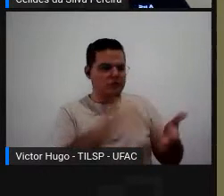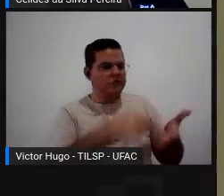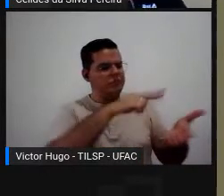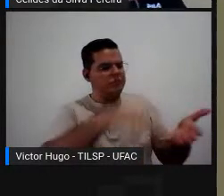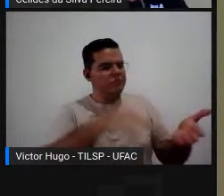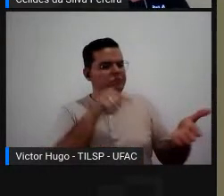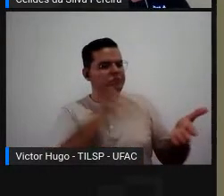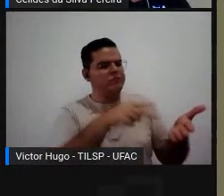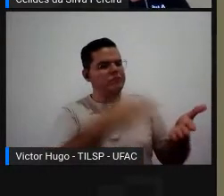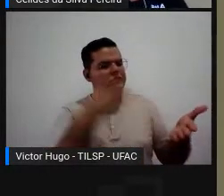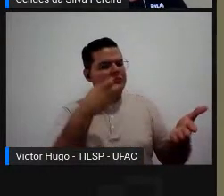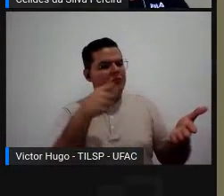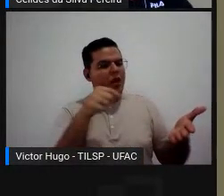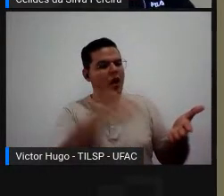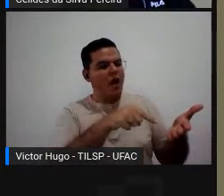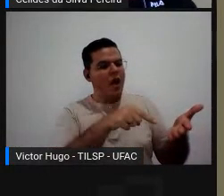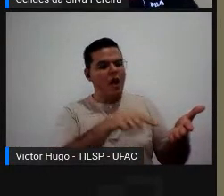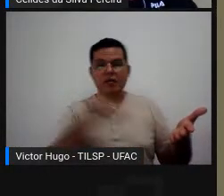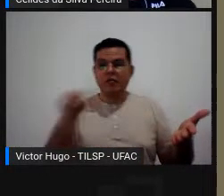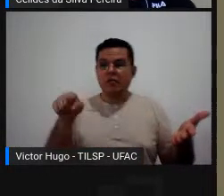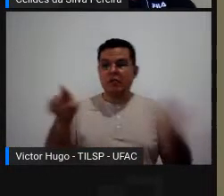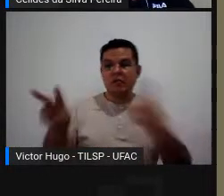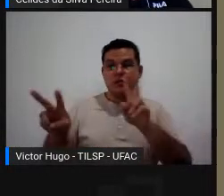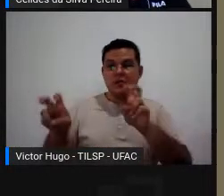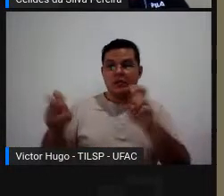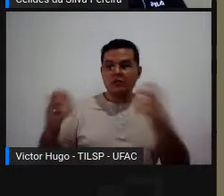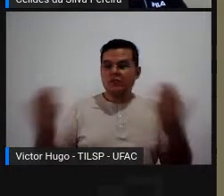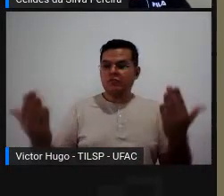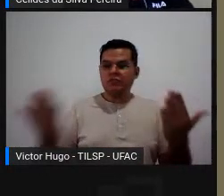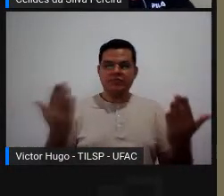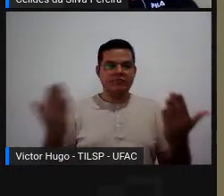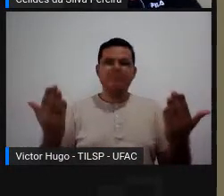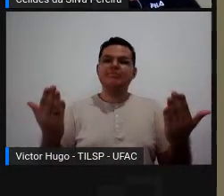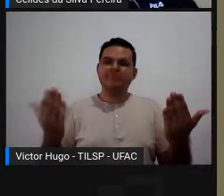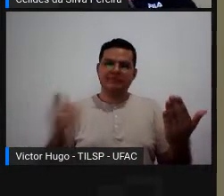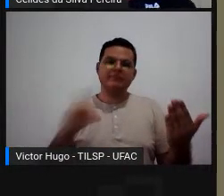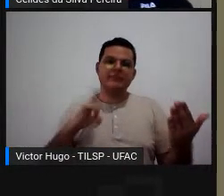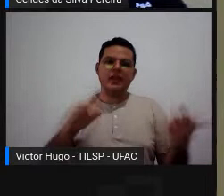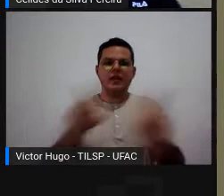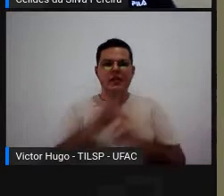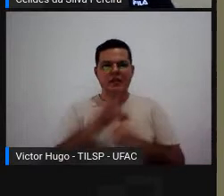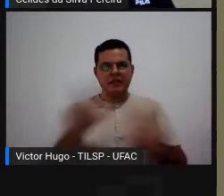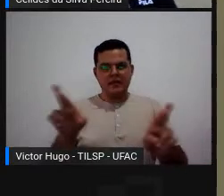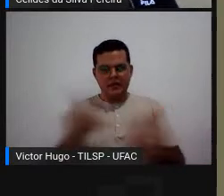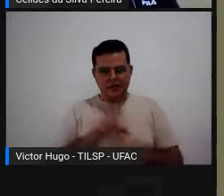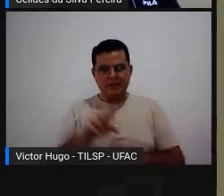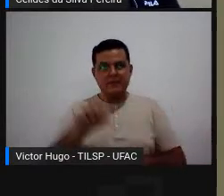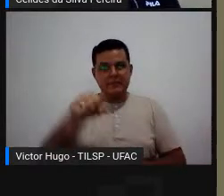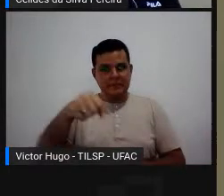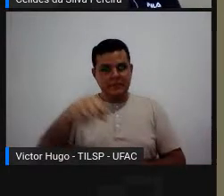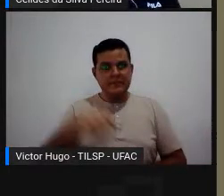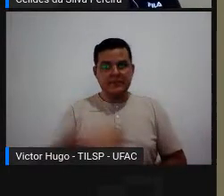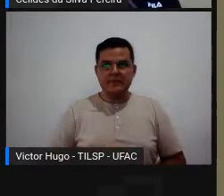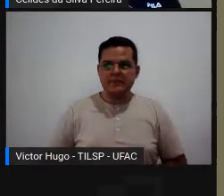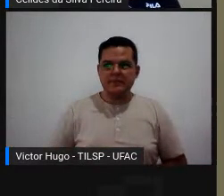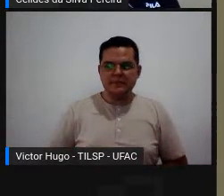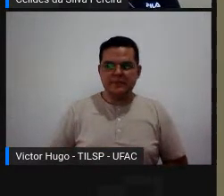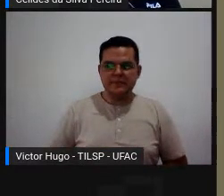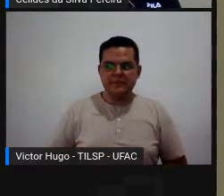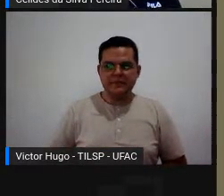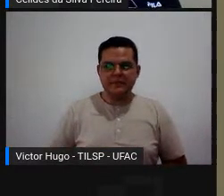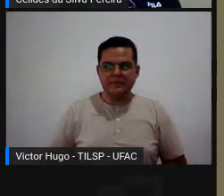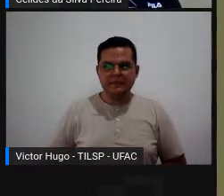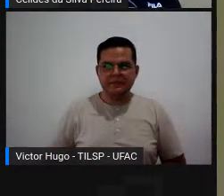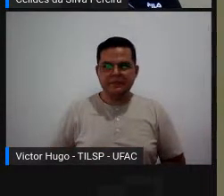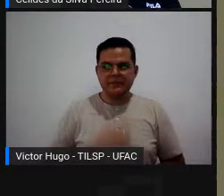relação que a professora Tatiane faz, essa consideração que a professora Tatiane faz ao longo de sua